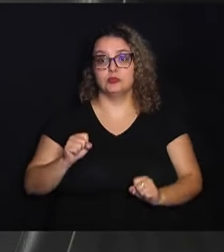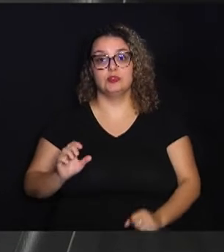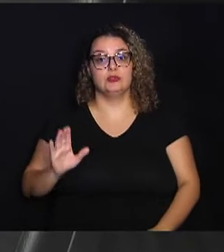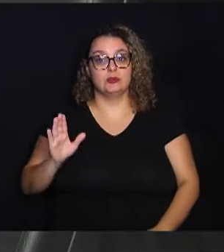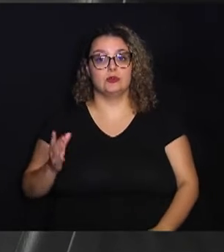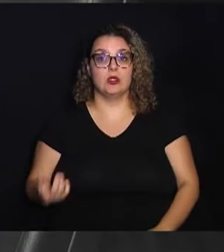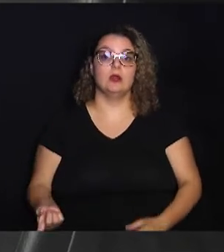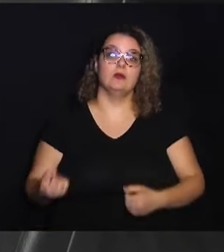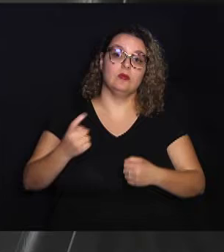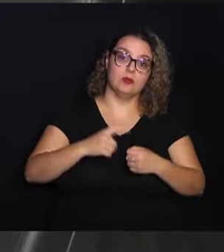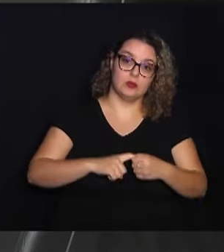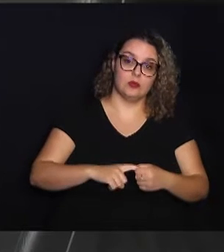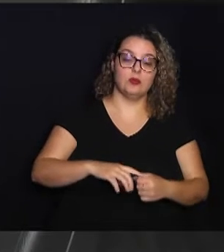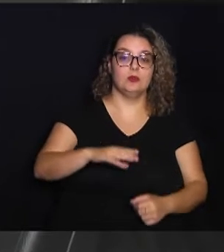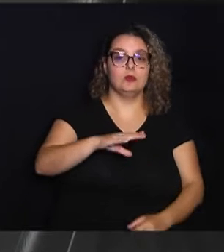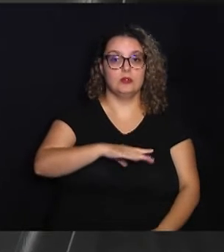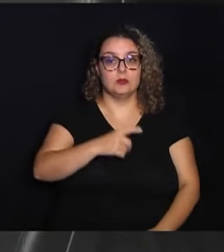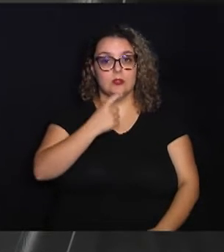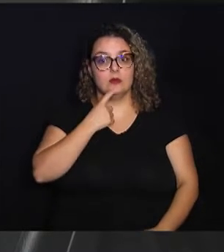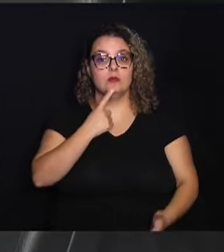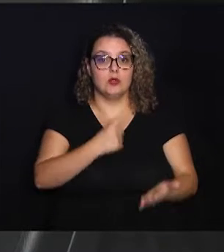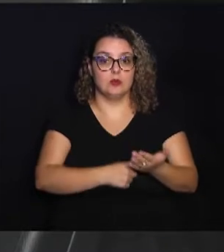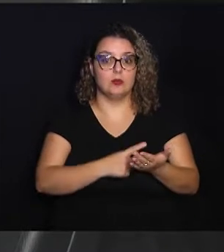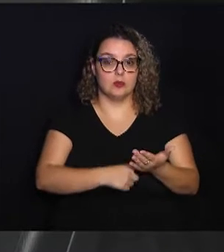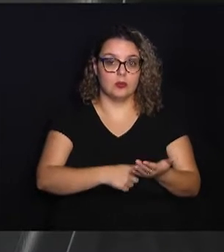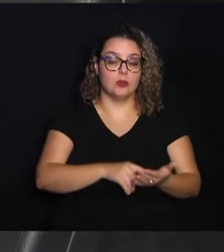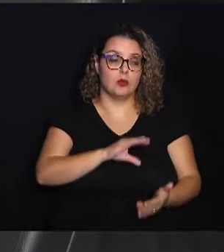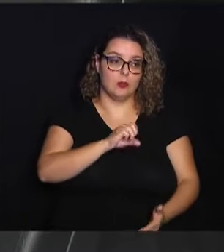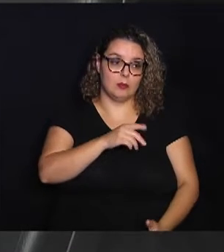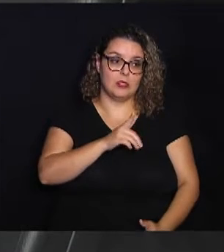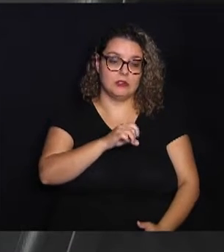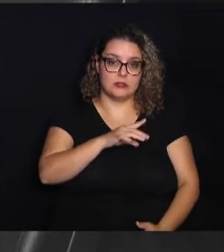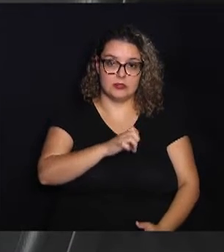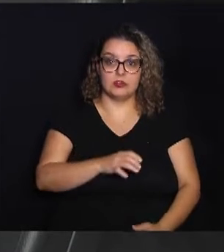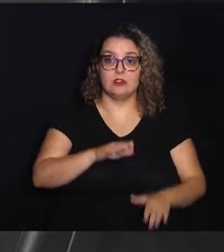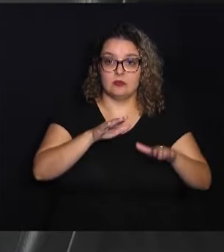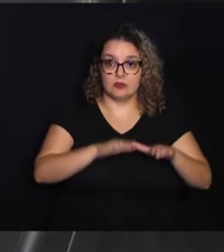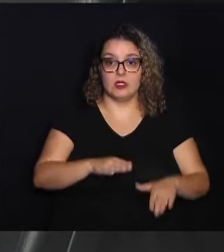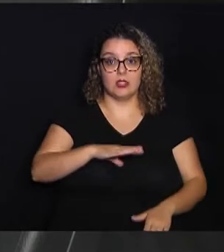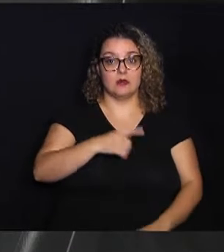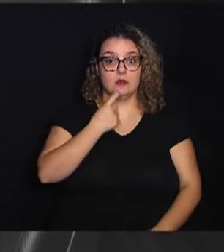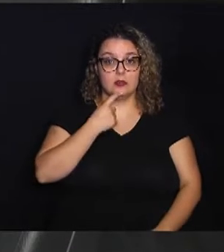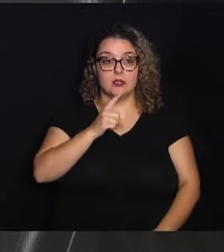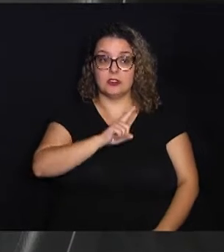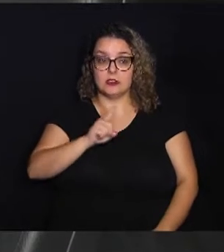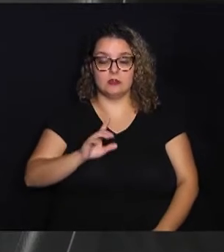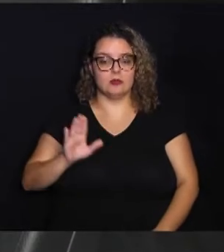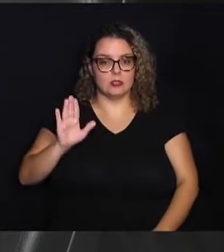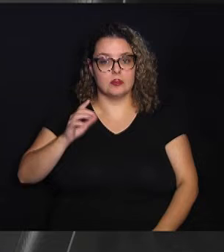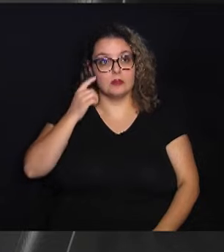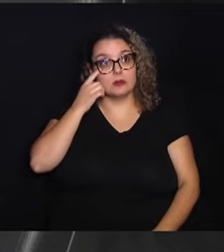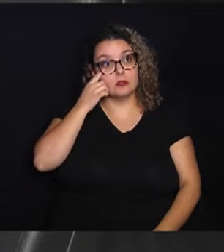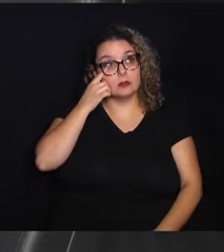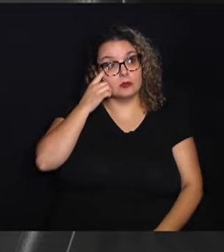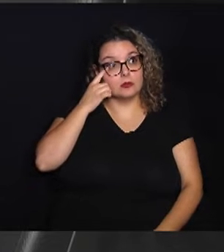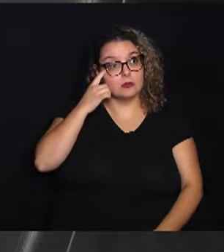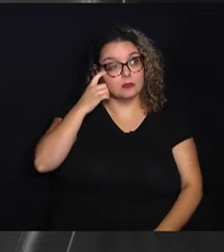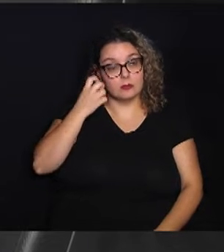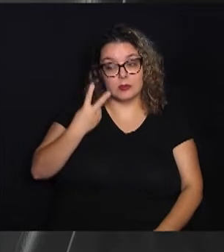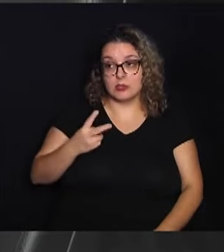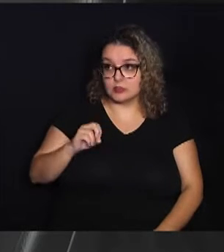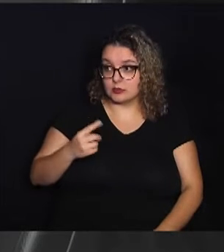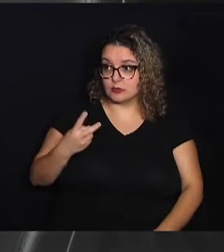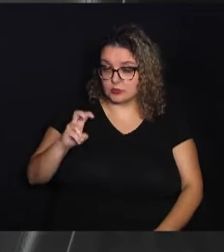o meu compromisso com o comandante da época era ficar em Campinas e não ser candidato. Mas em 2015 eu tinha pretensão de ser